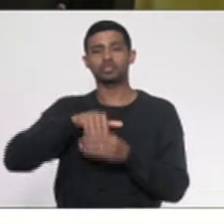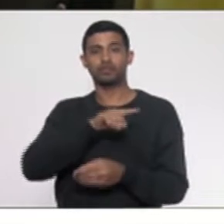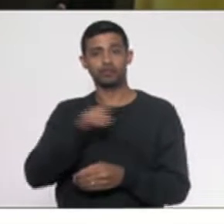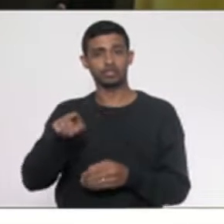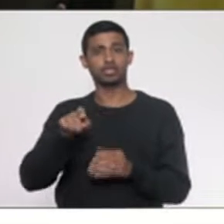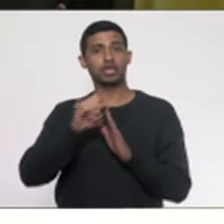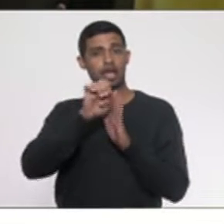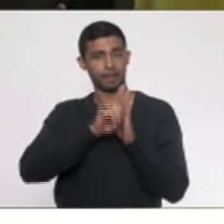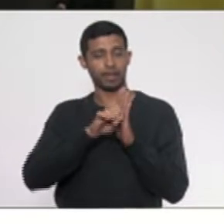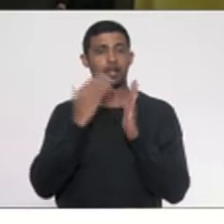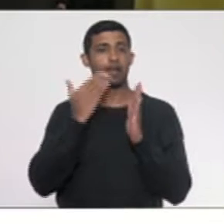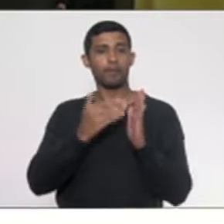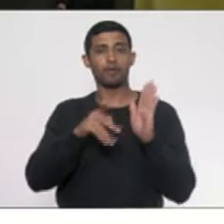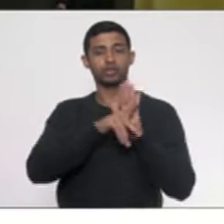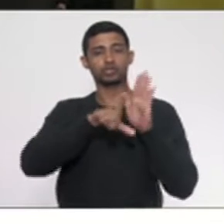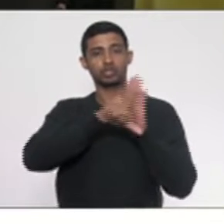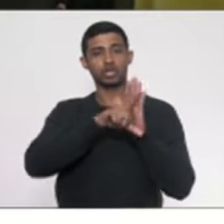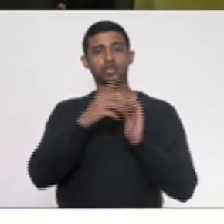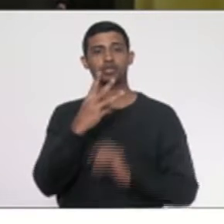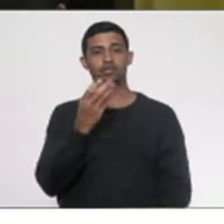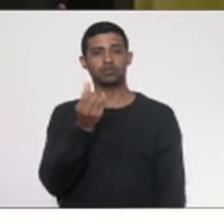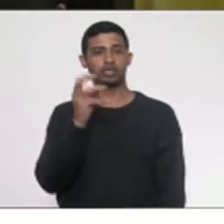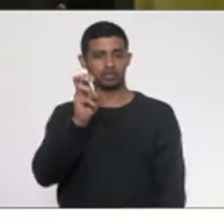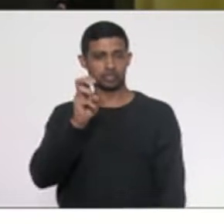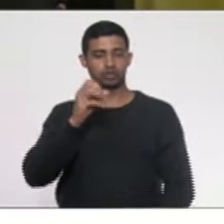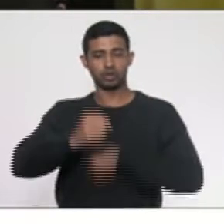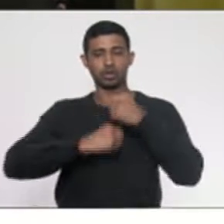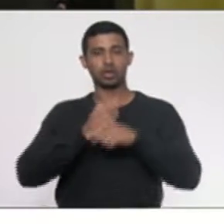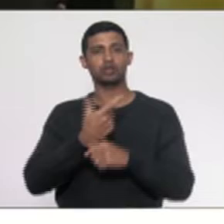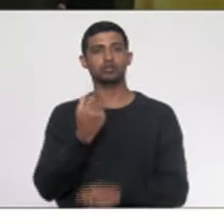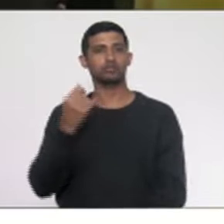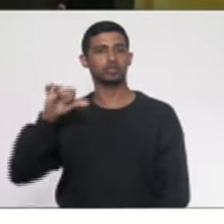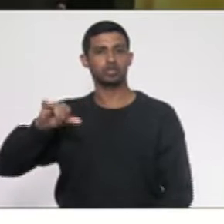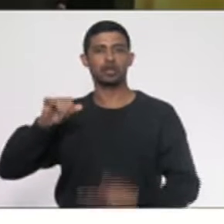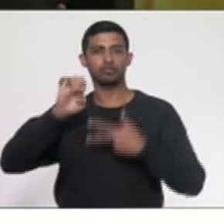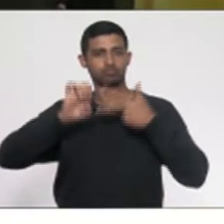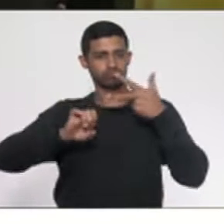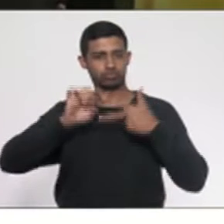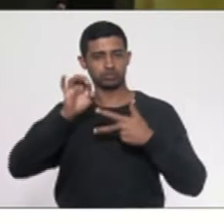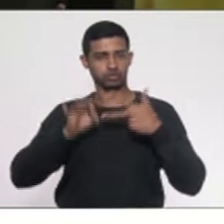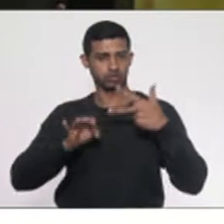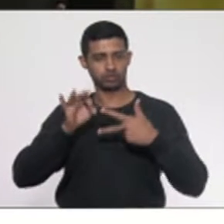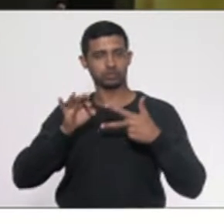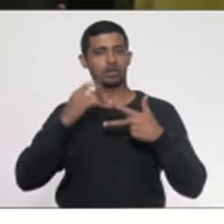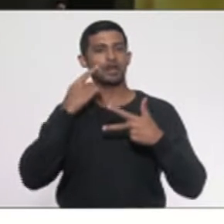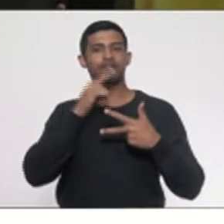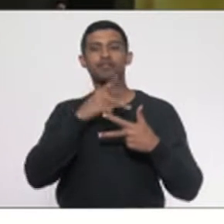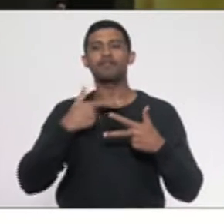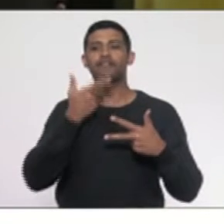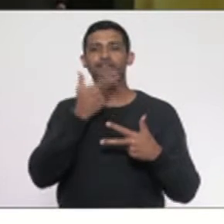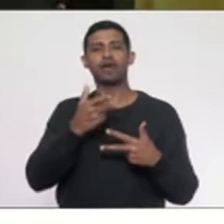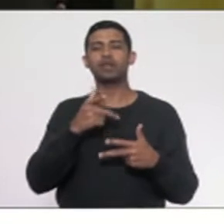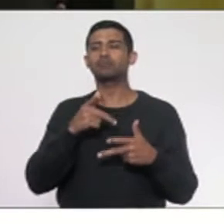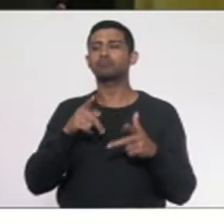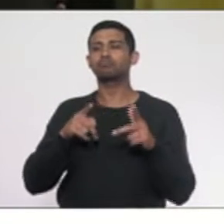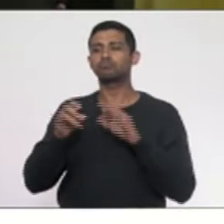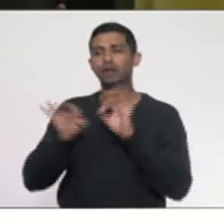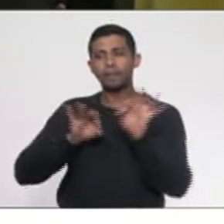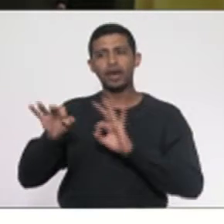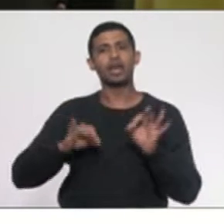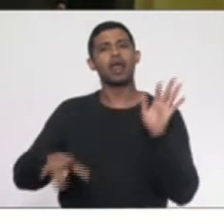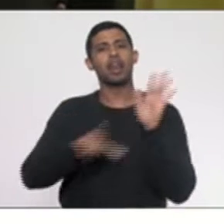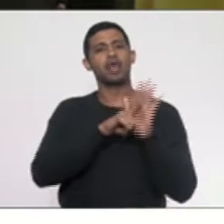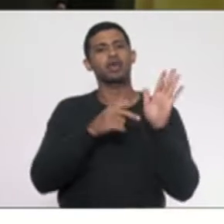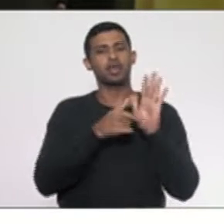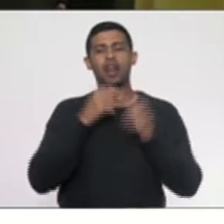deputados ao projeto de lei 365 de 2019 do Poder Executivo, que dispõe sobre as diretrizes para a elaboração da Lei do Orçamento Anual